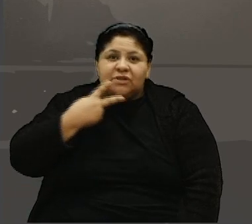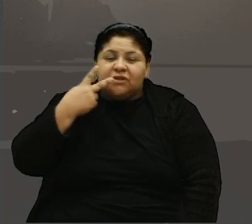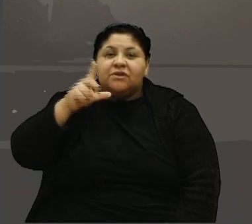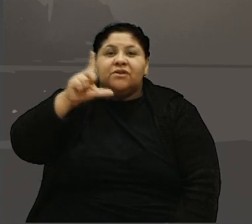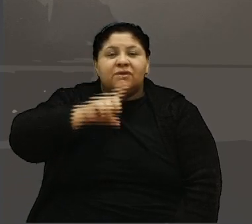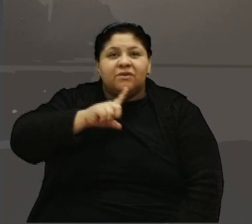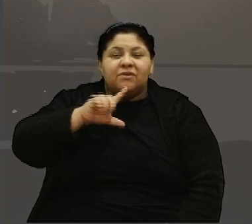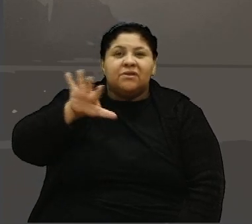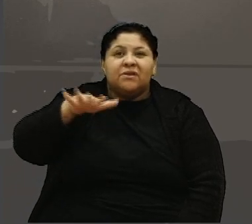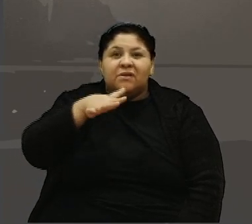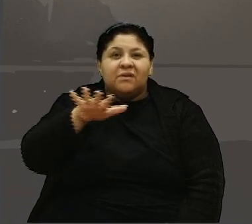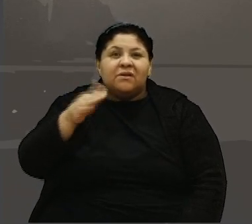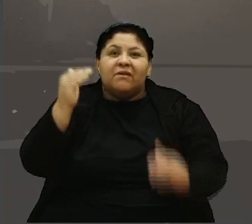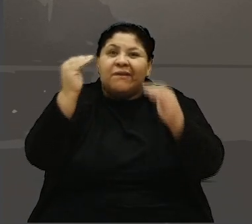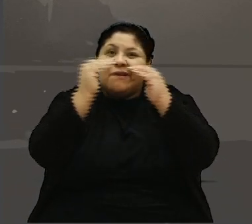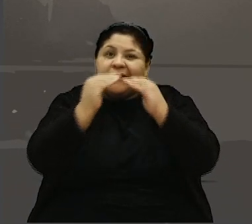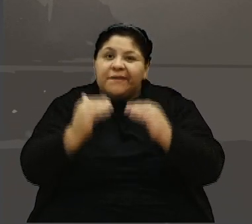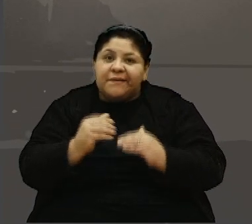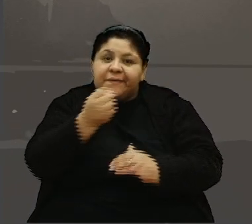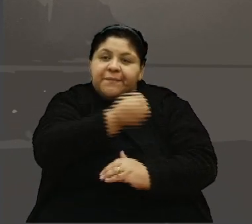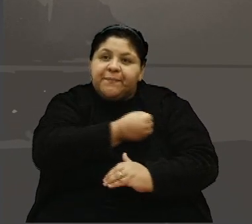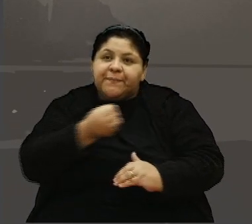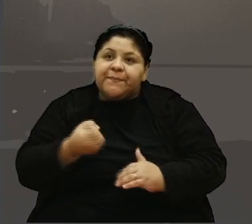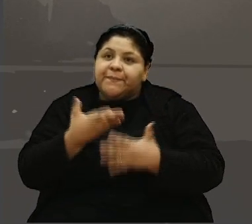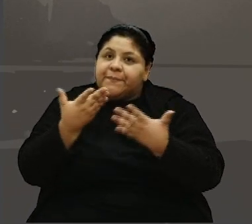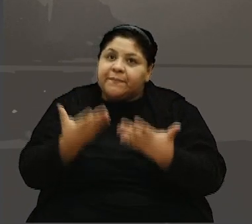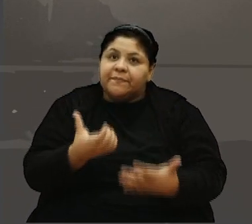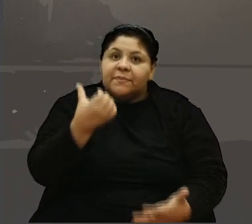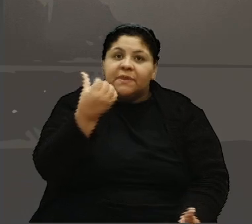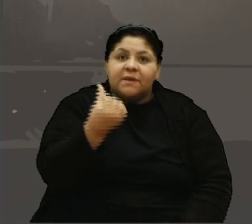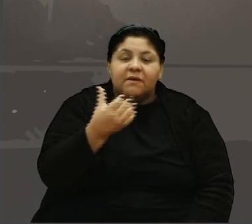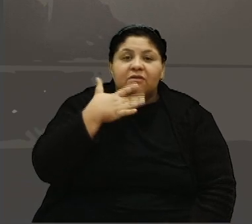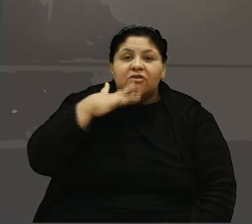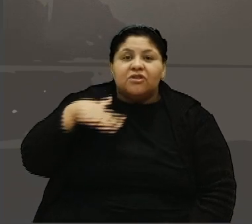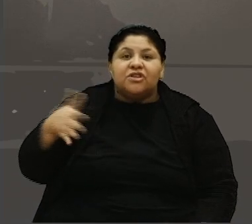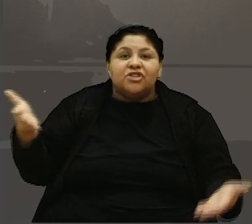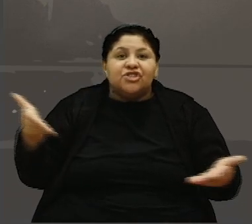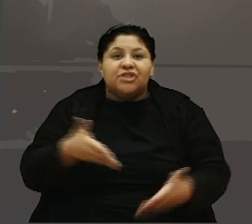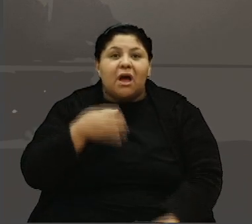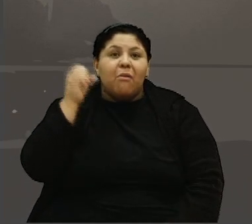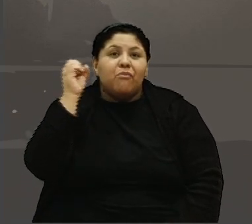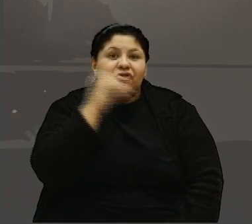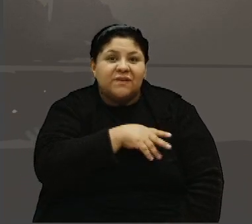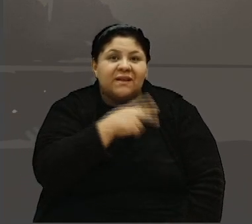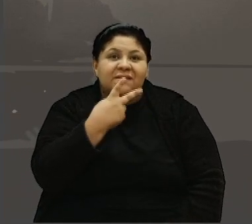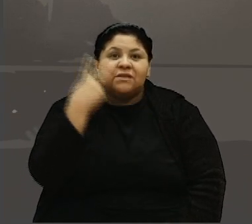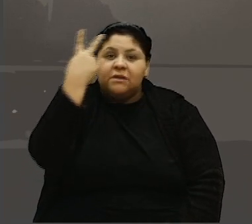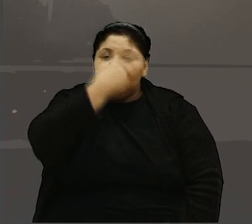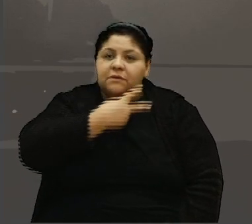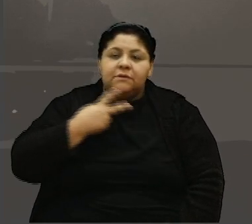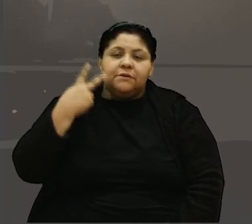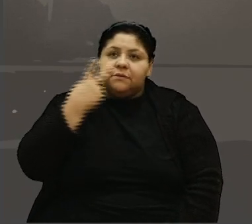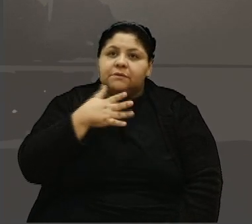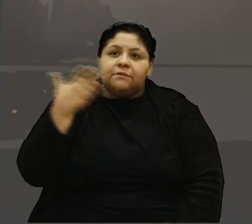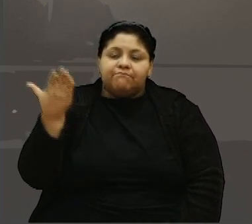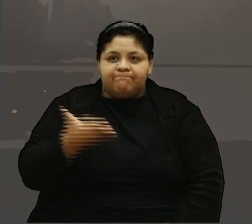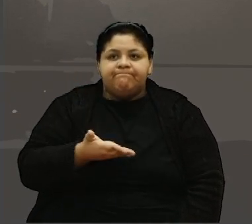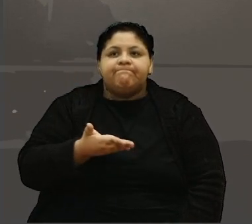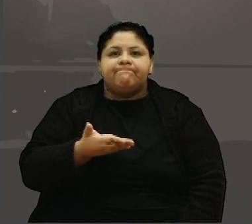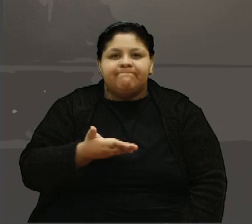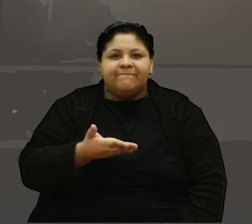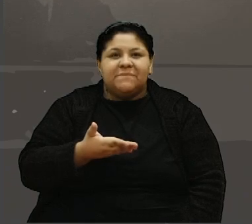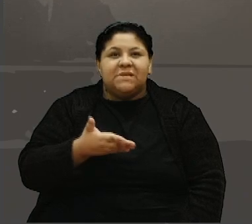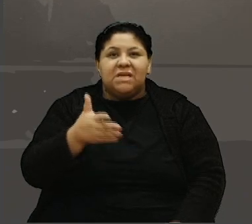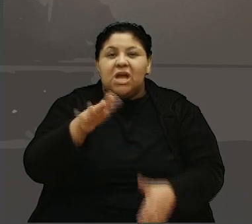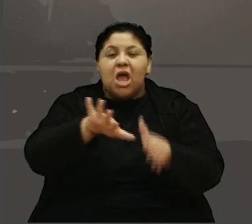temos, pelo menos aí de acordo com a estatística, então, 6 crianças que já foram abusadas nessas 2 horas. É um